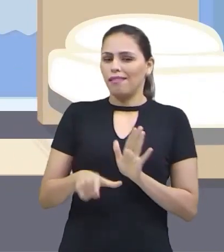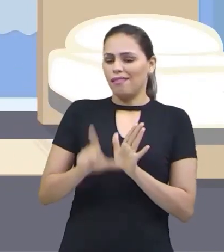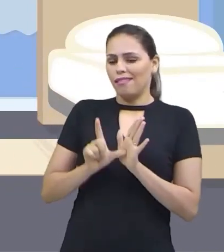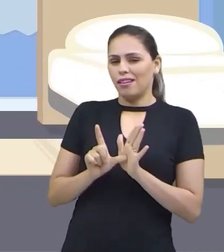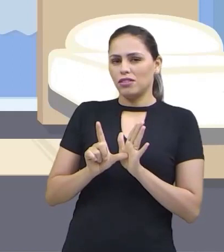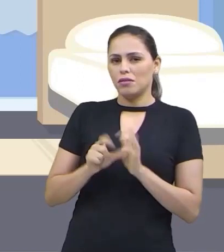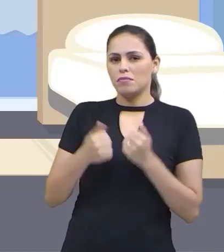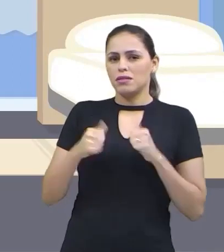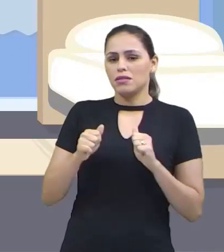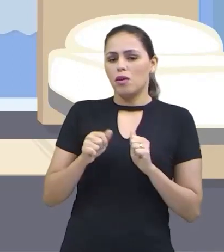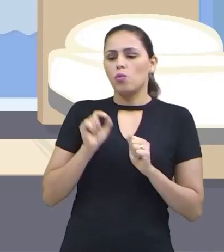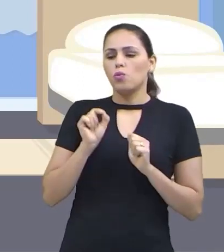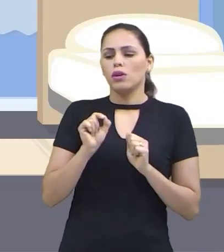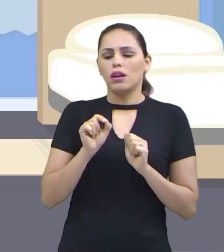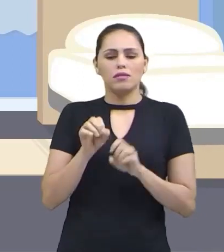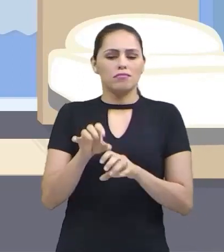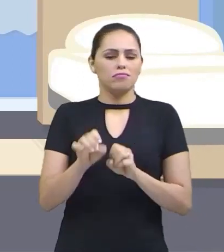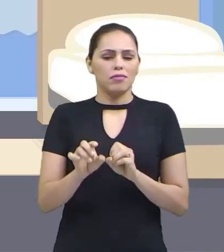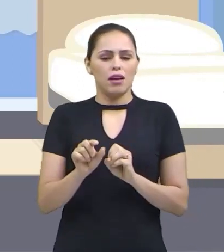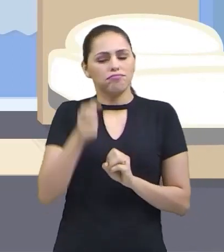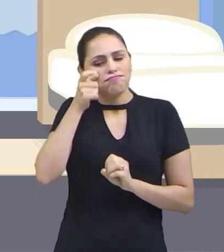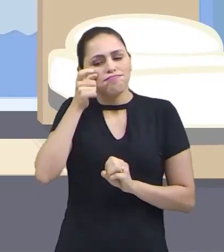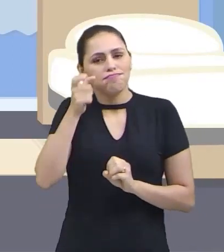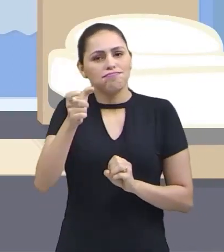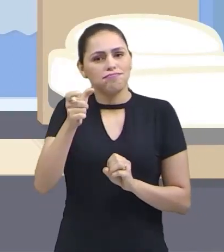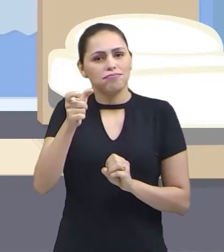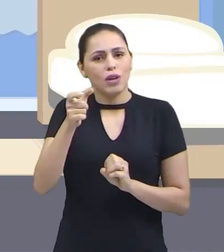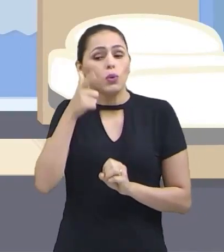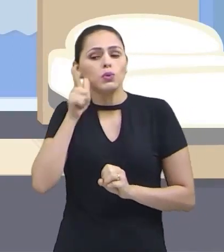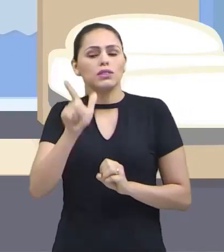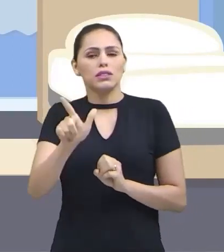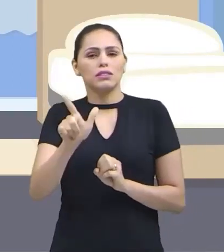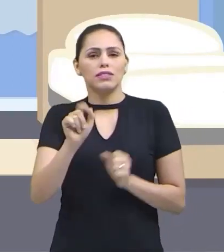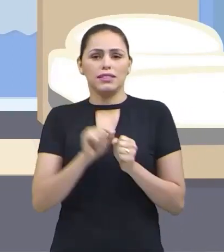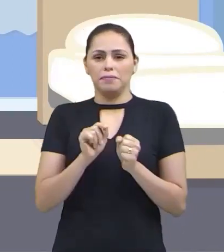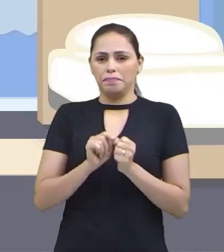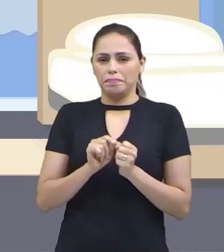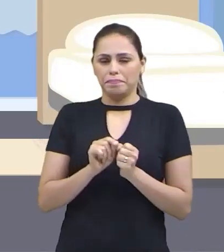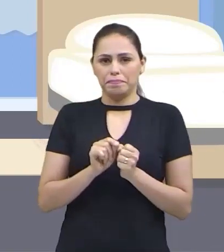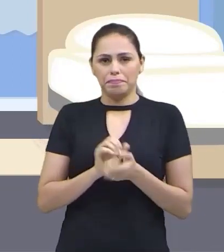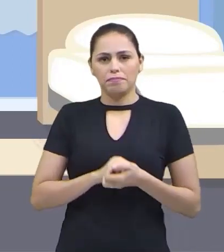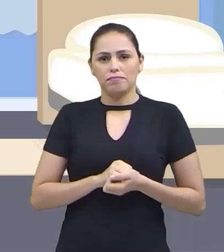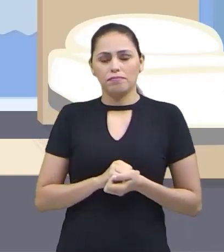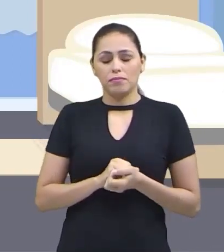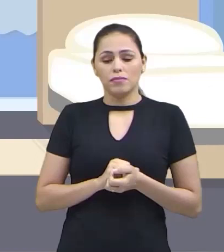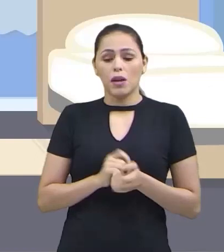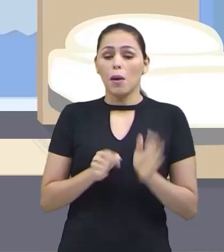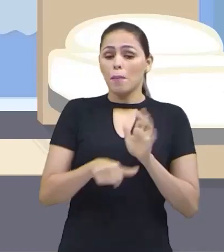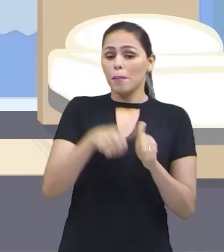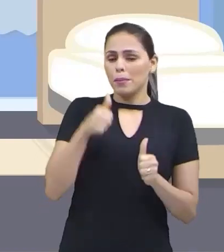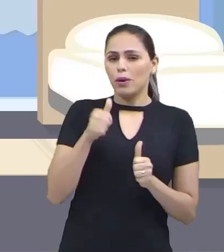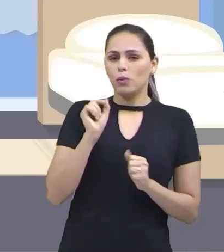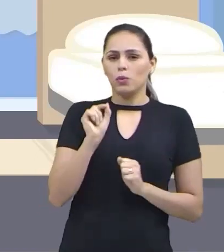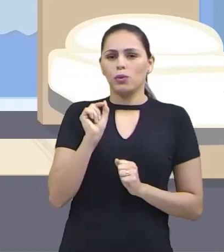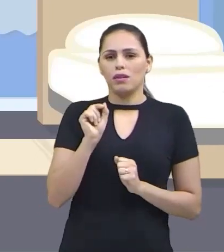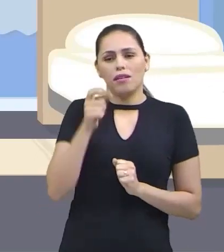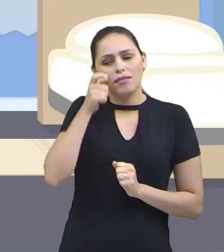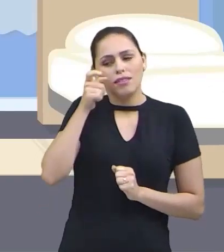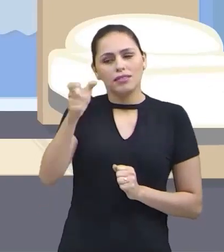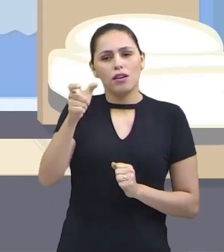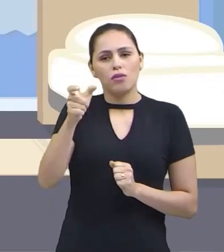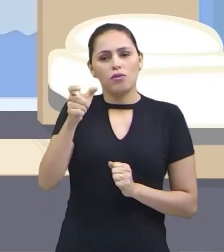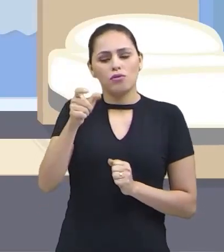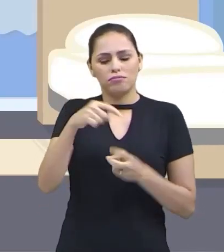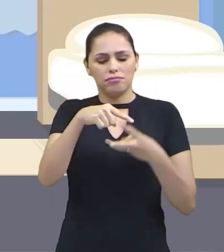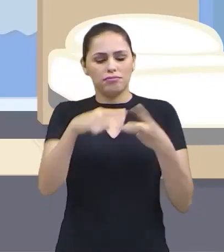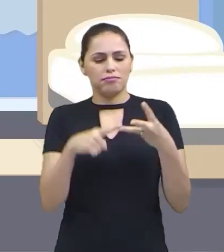que ter bastante atenção para a gente poder vencer nessa aventura. Primeira coisa, quando eu falar atenção, todo mundo bate três palminhas.